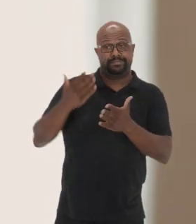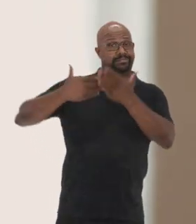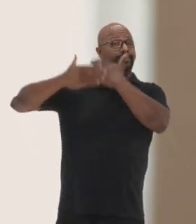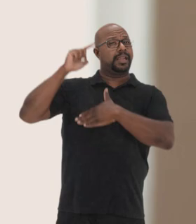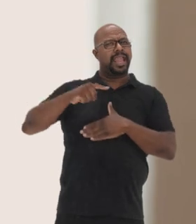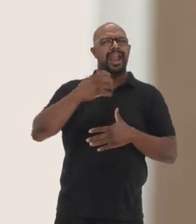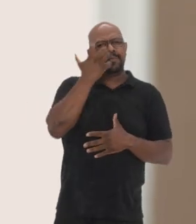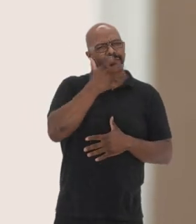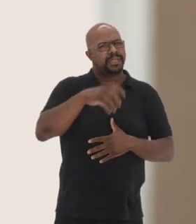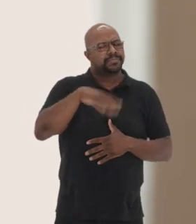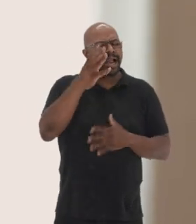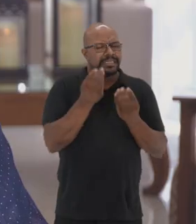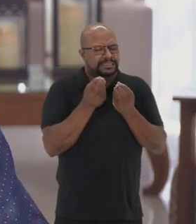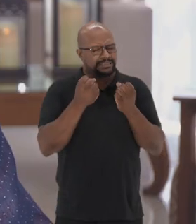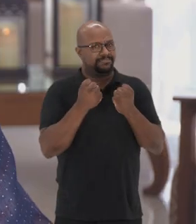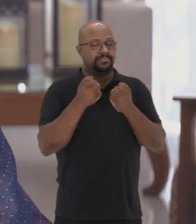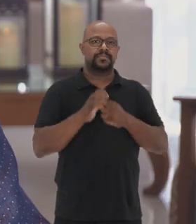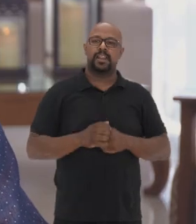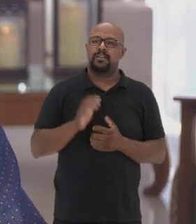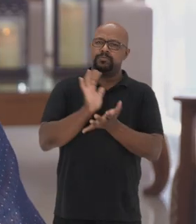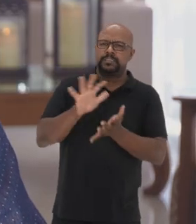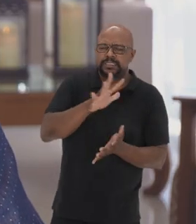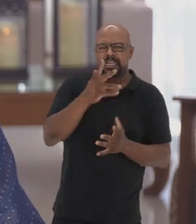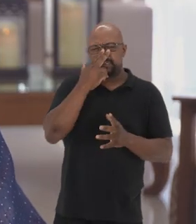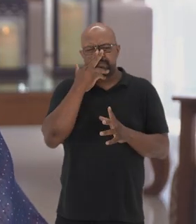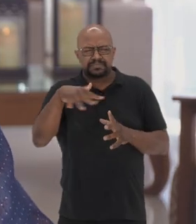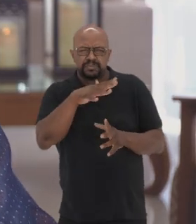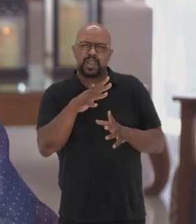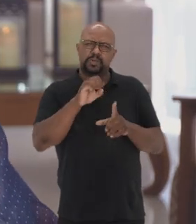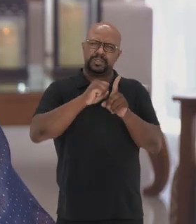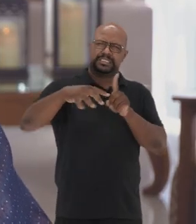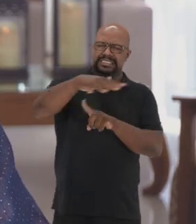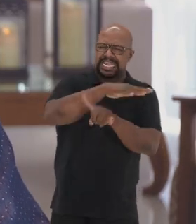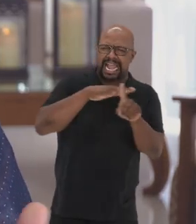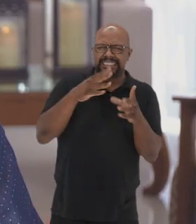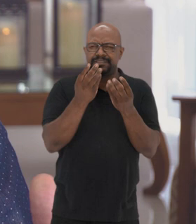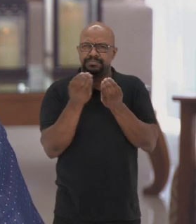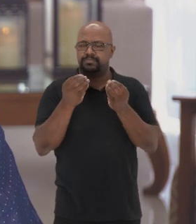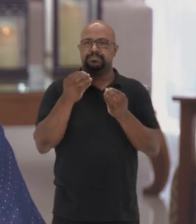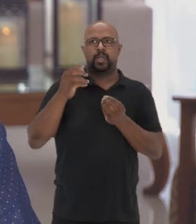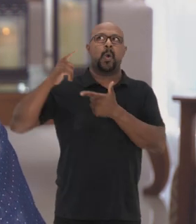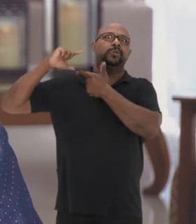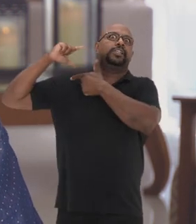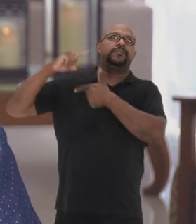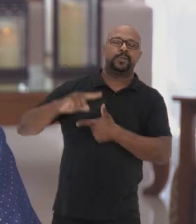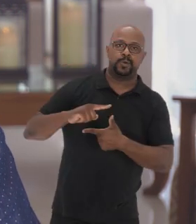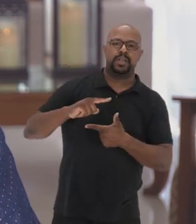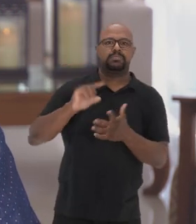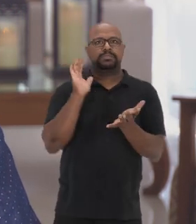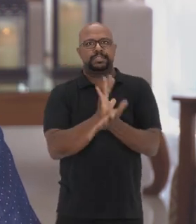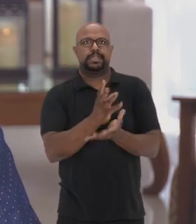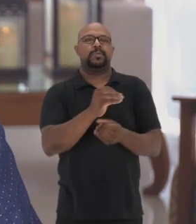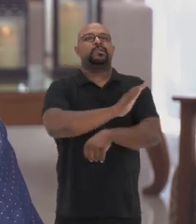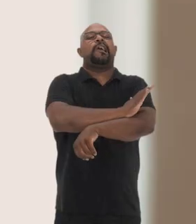era uma música muito marginalizada feita nas brechas de uma sociedade extremamente conservadora classista